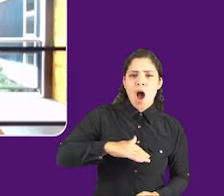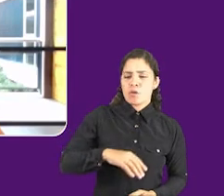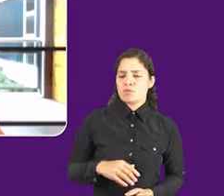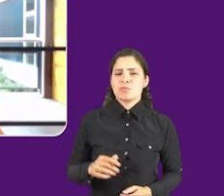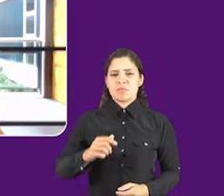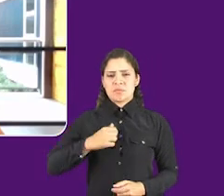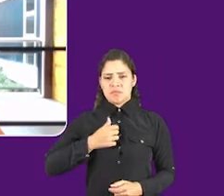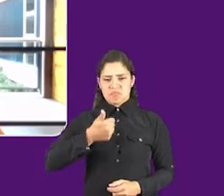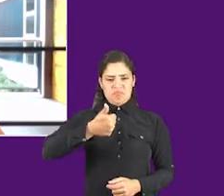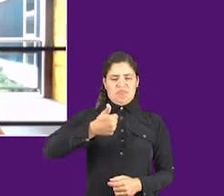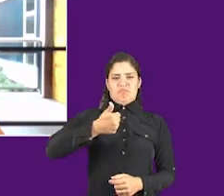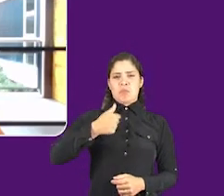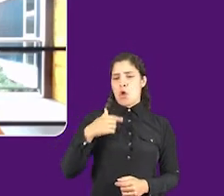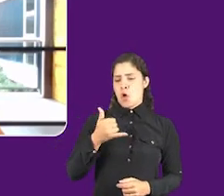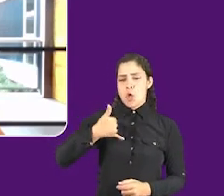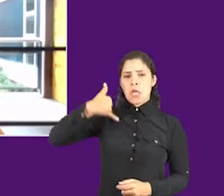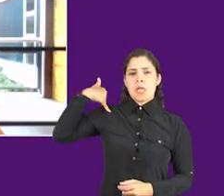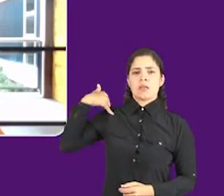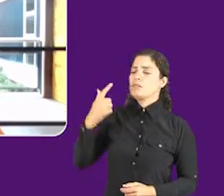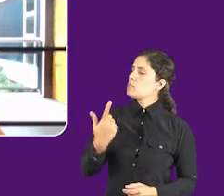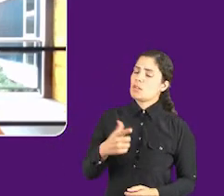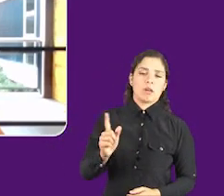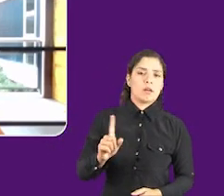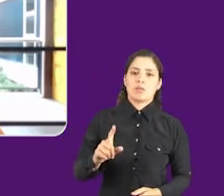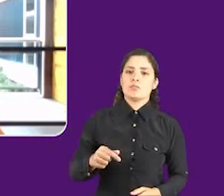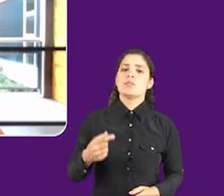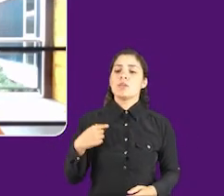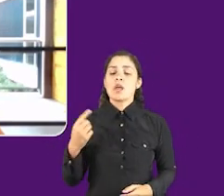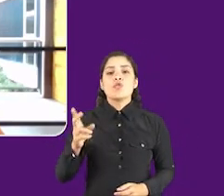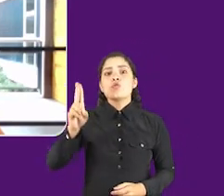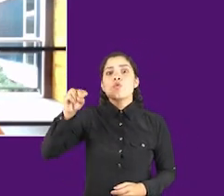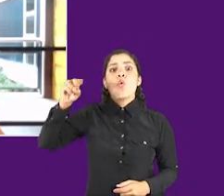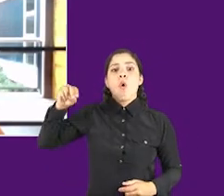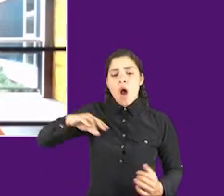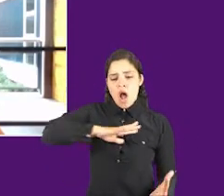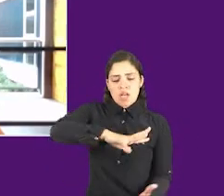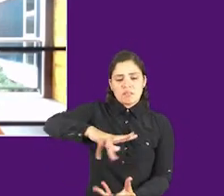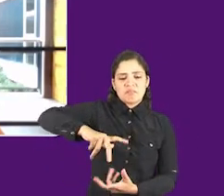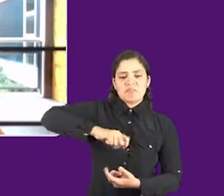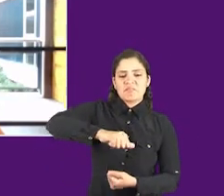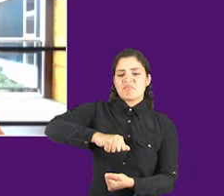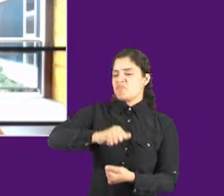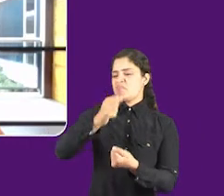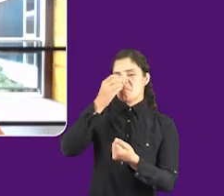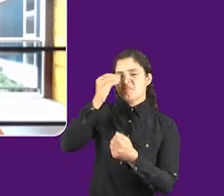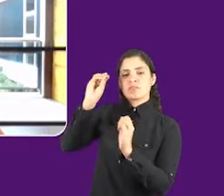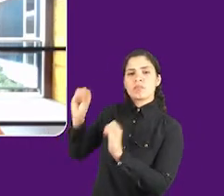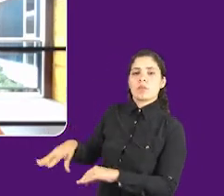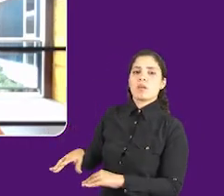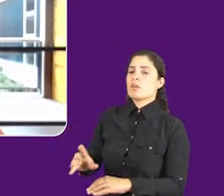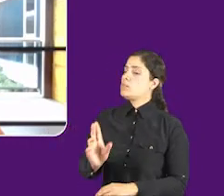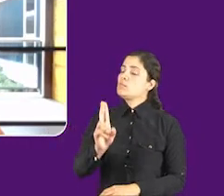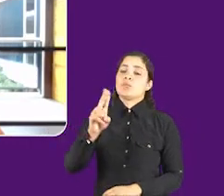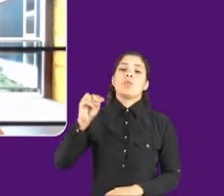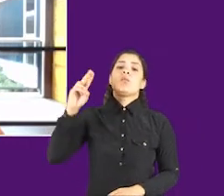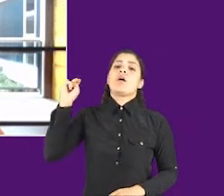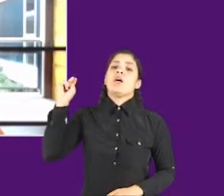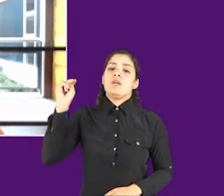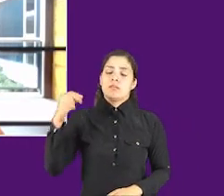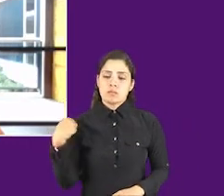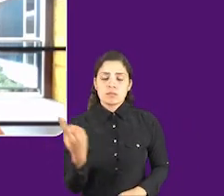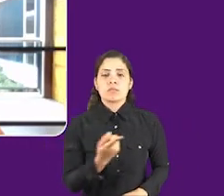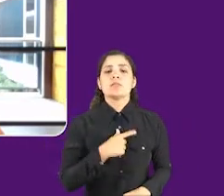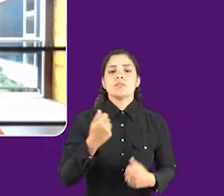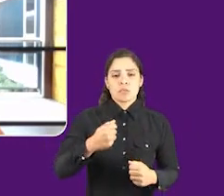sustentabilidade não é uma questão comercial e uma questão da humanidade Então as água a contribuir com a Klabin